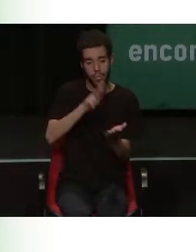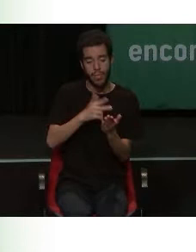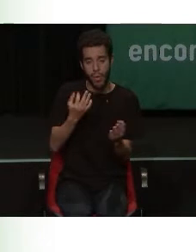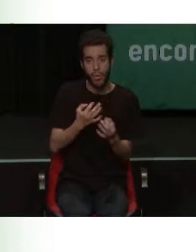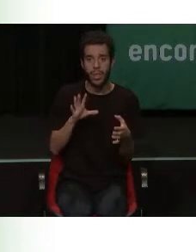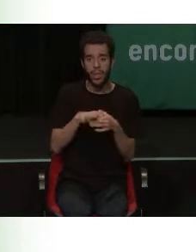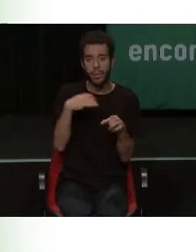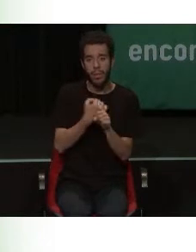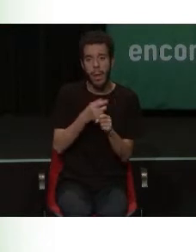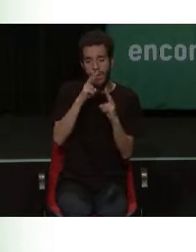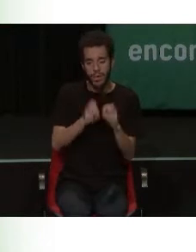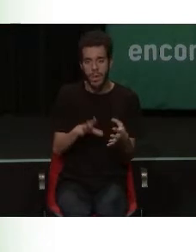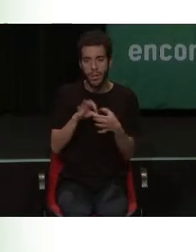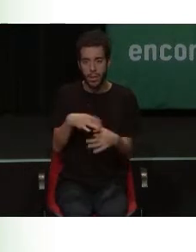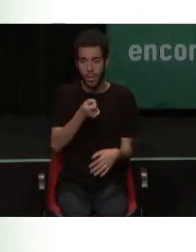em que